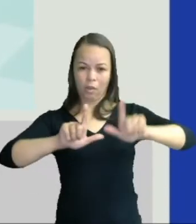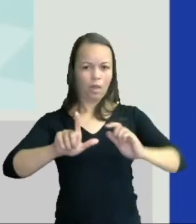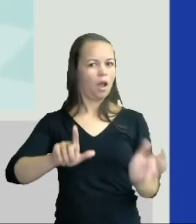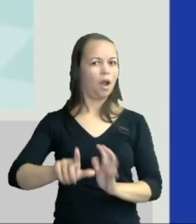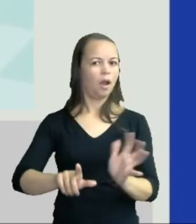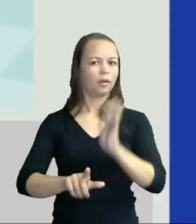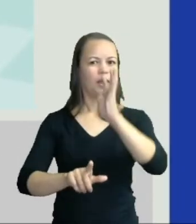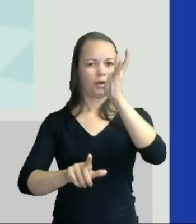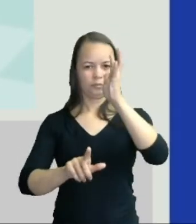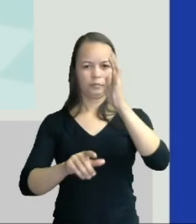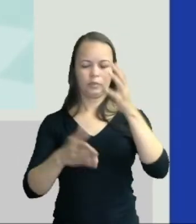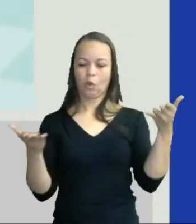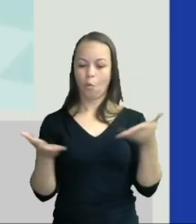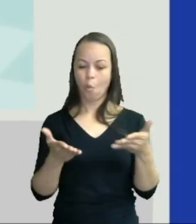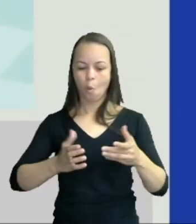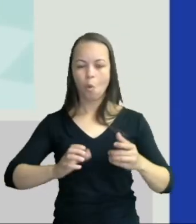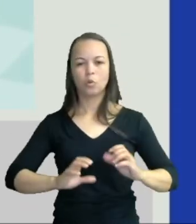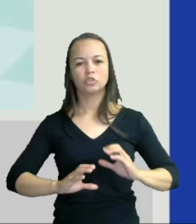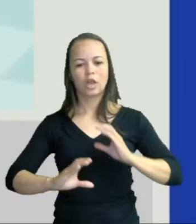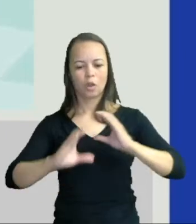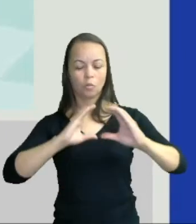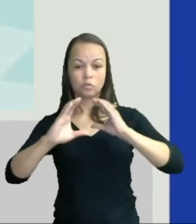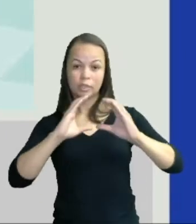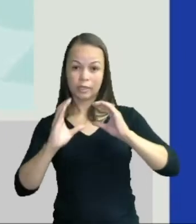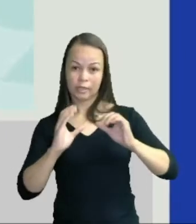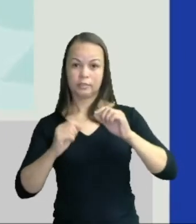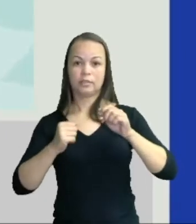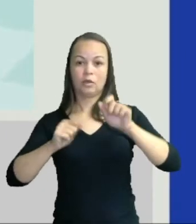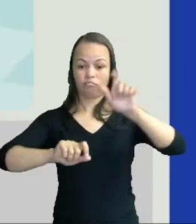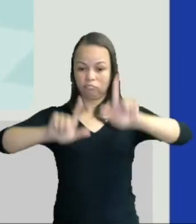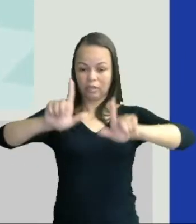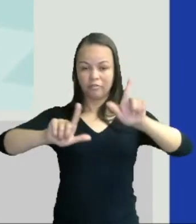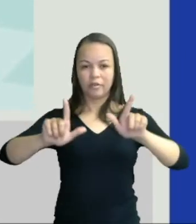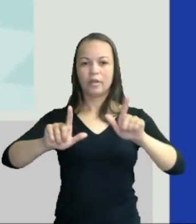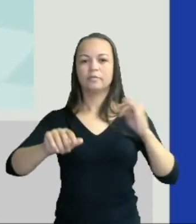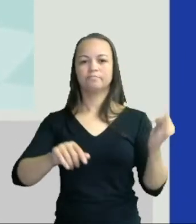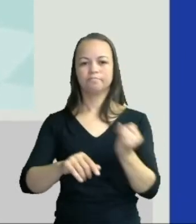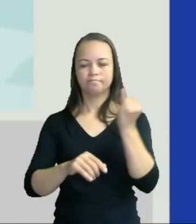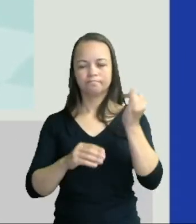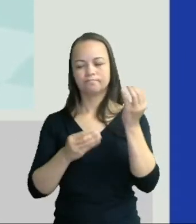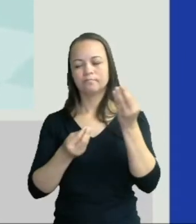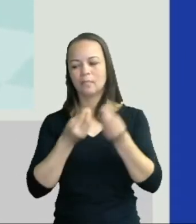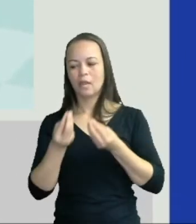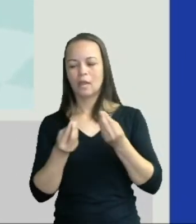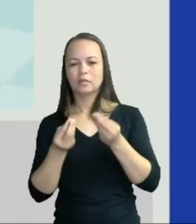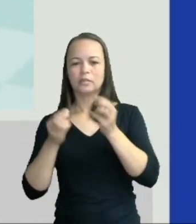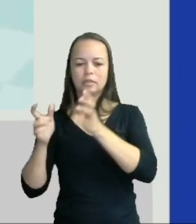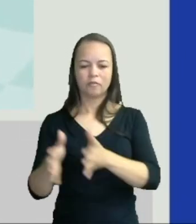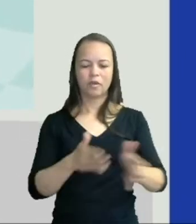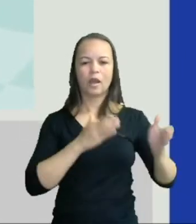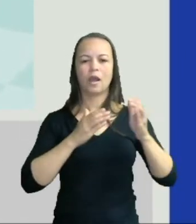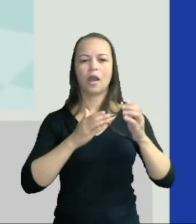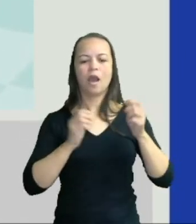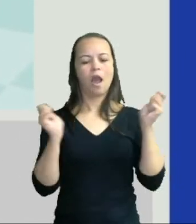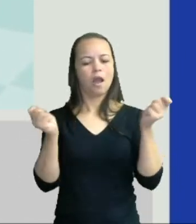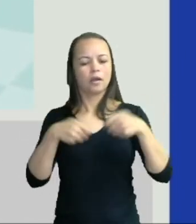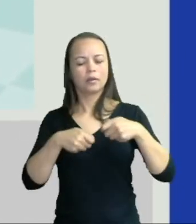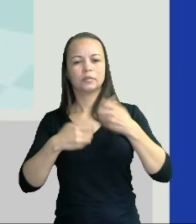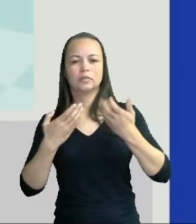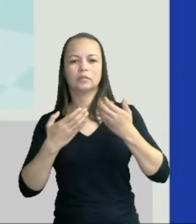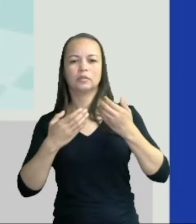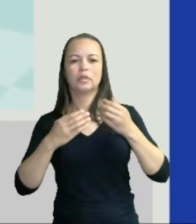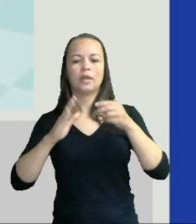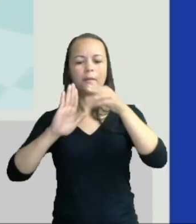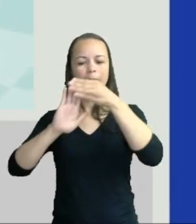e de músicas. A televisão teve início no Brasil nos anos de 1950, porém, ela só